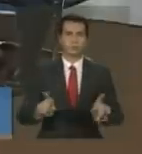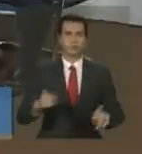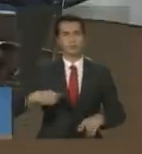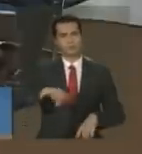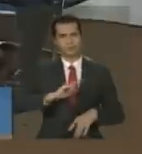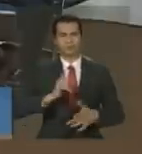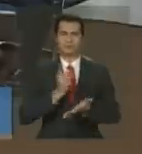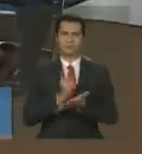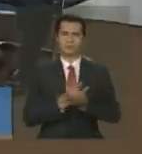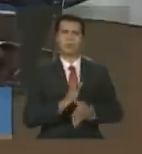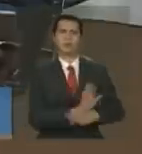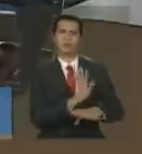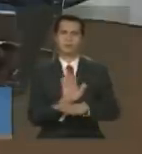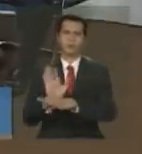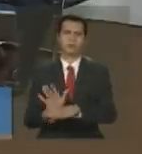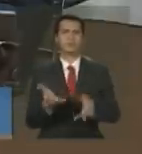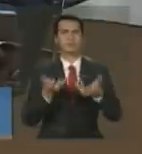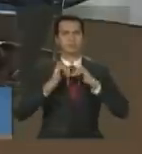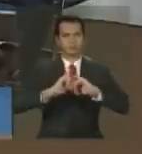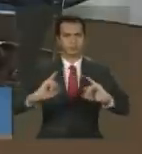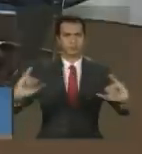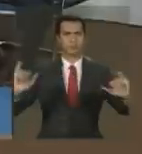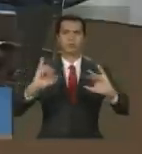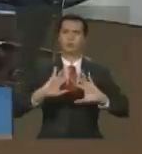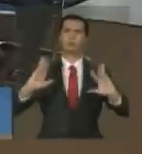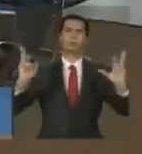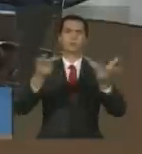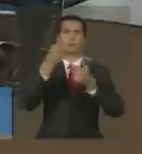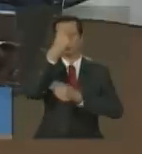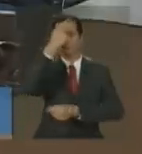as informações, né, para que os usuários possam